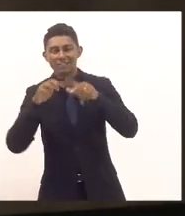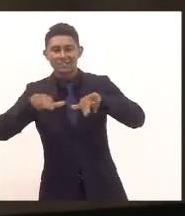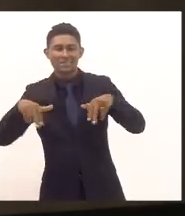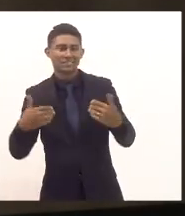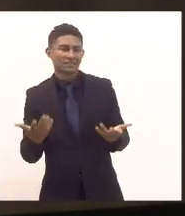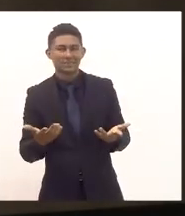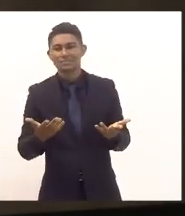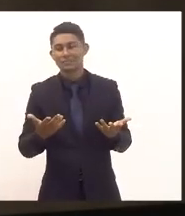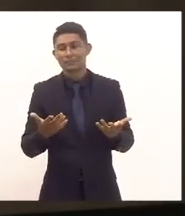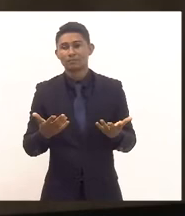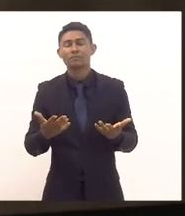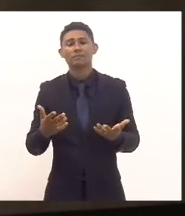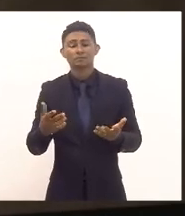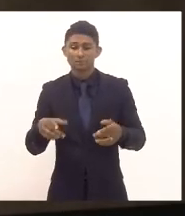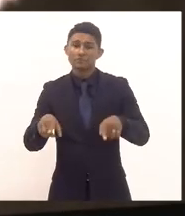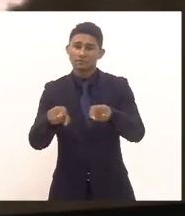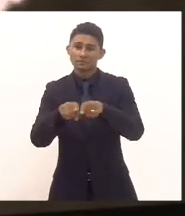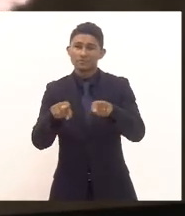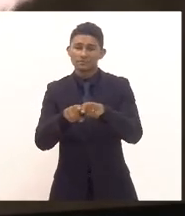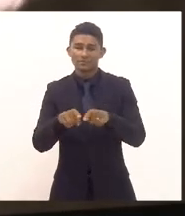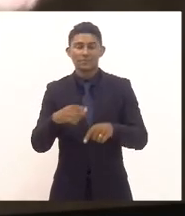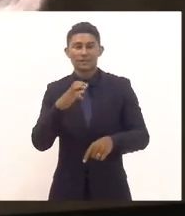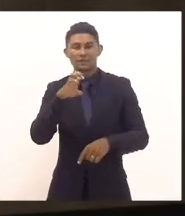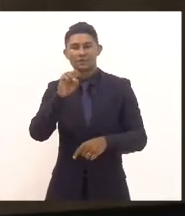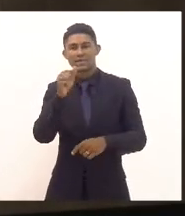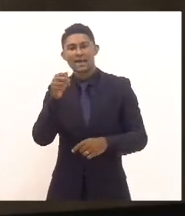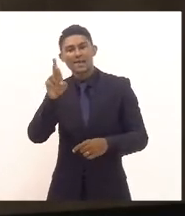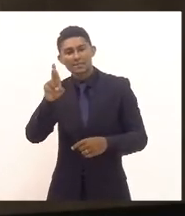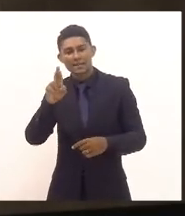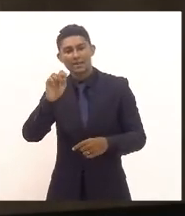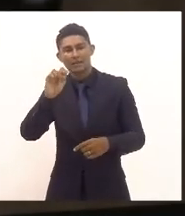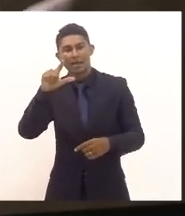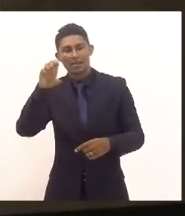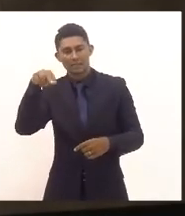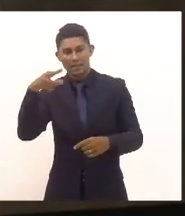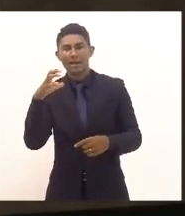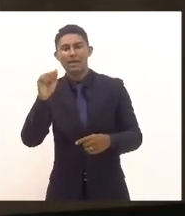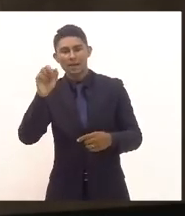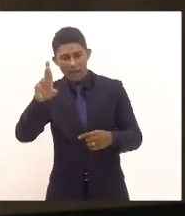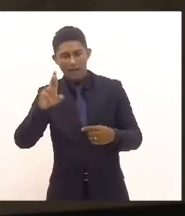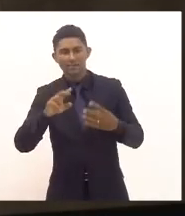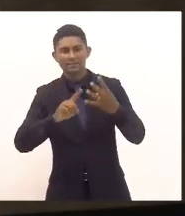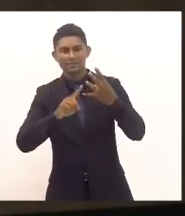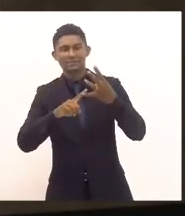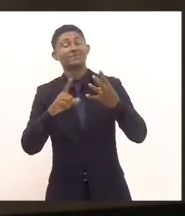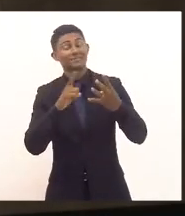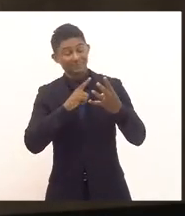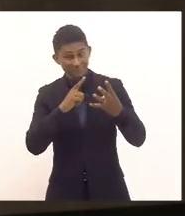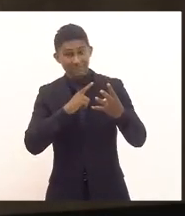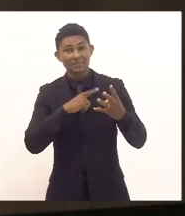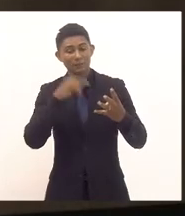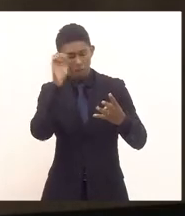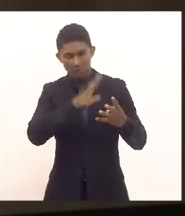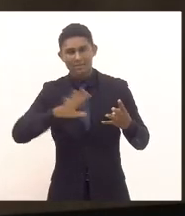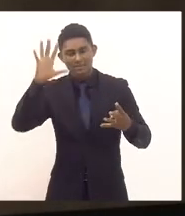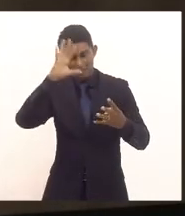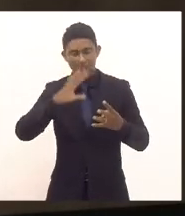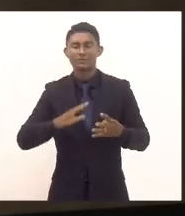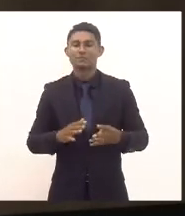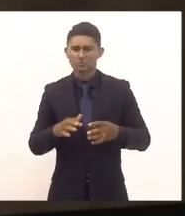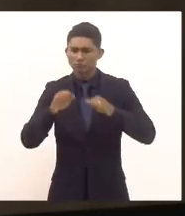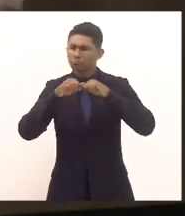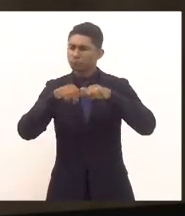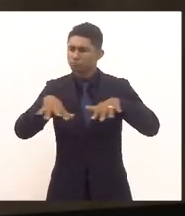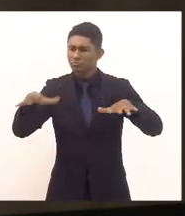dos programas de auditório como César de Alencar quero um programa de grande grande repercussão nacional é com os